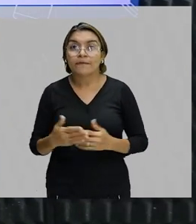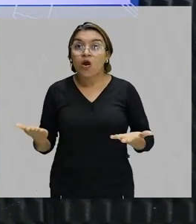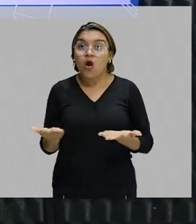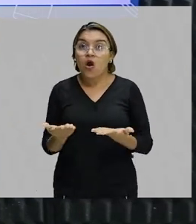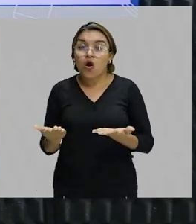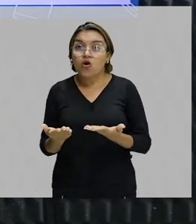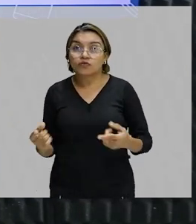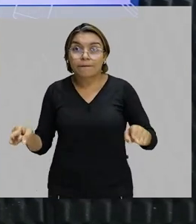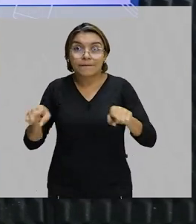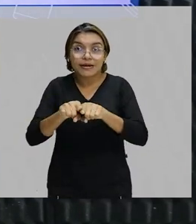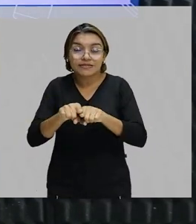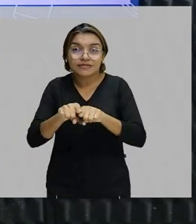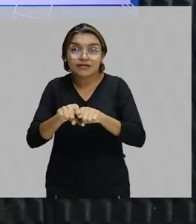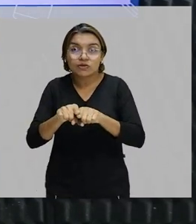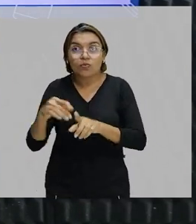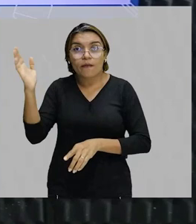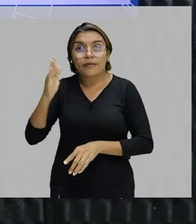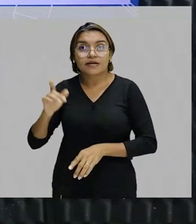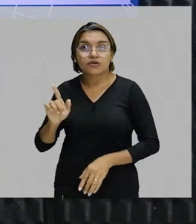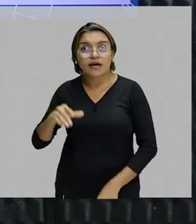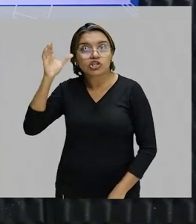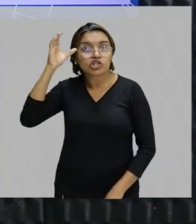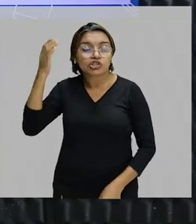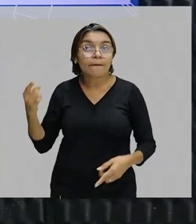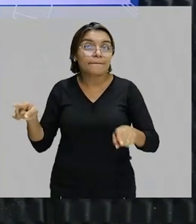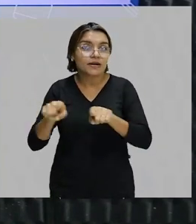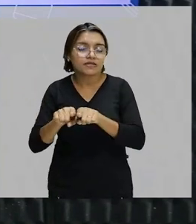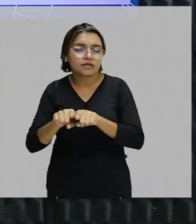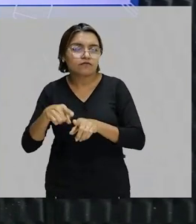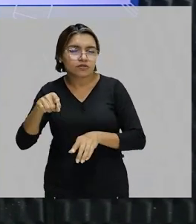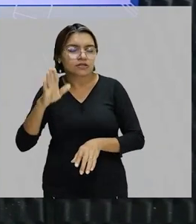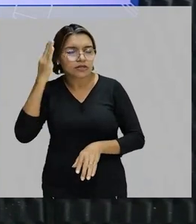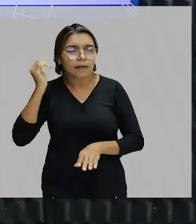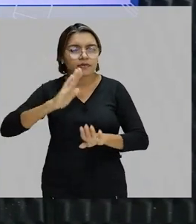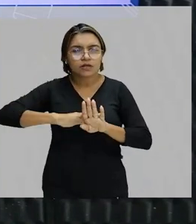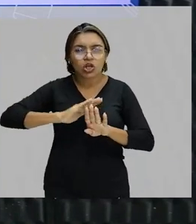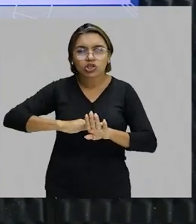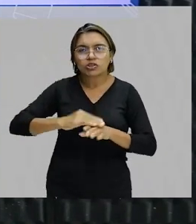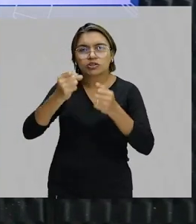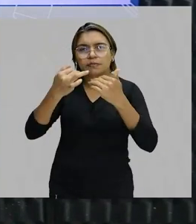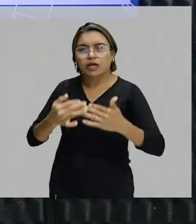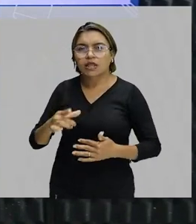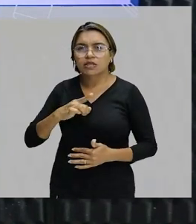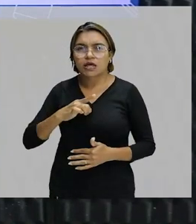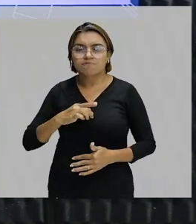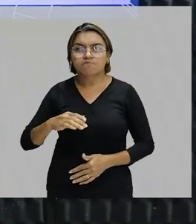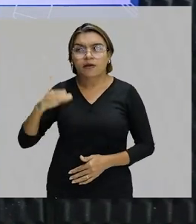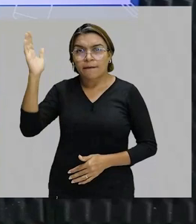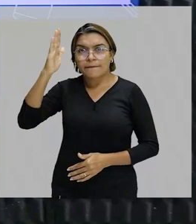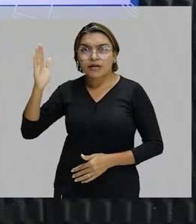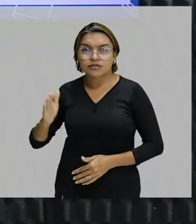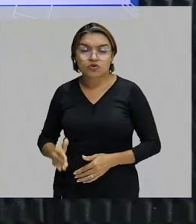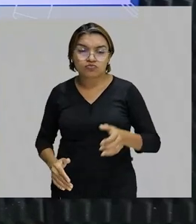comercial do Brasil é a China e você sabe que ideologicamente falando existe uma diferença entre o Brasil e a China